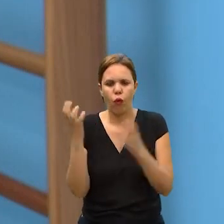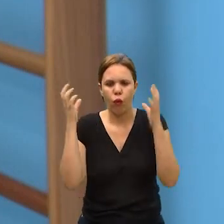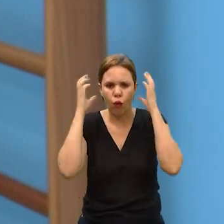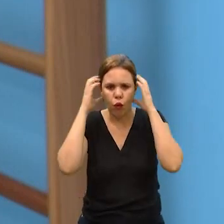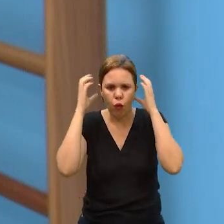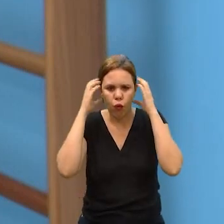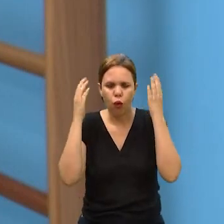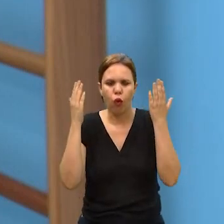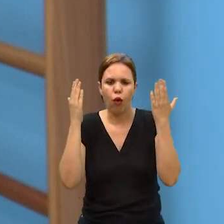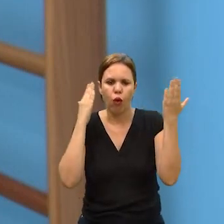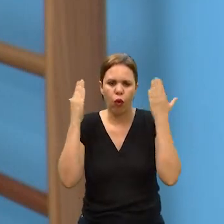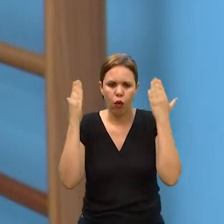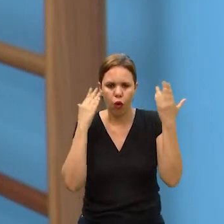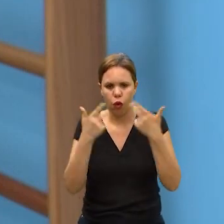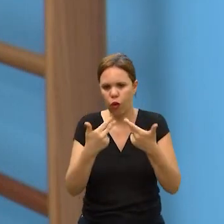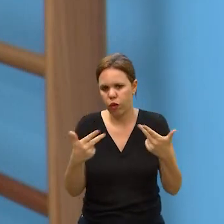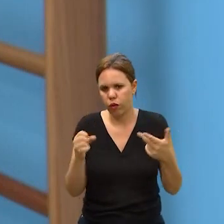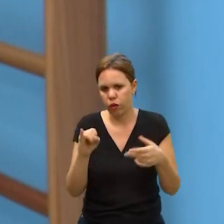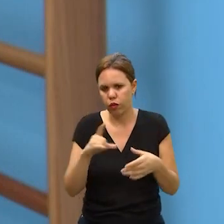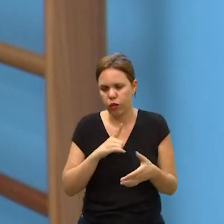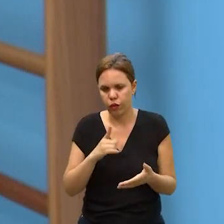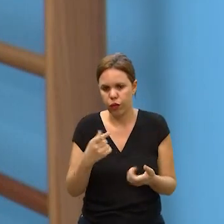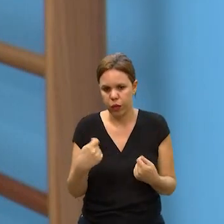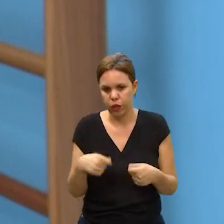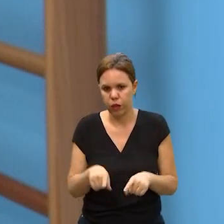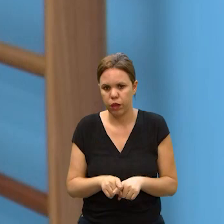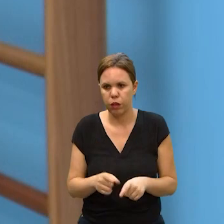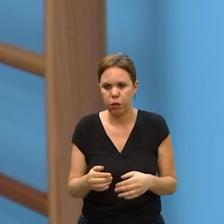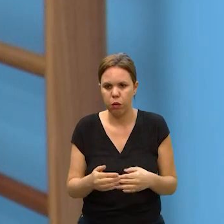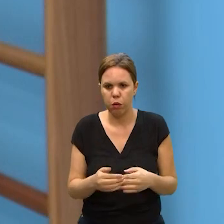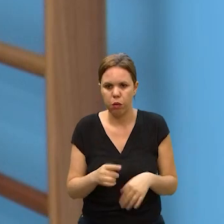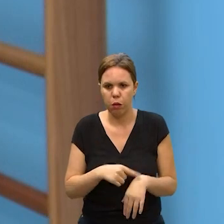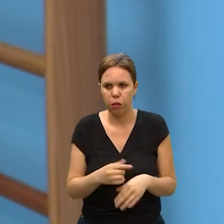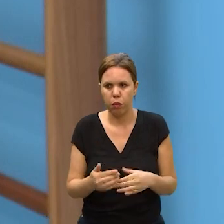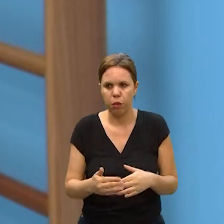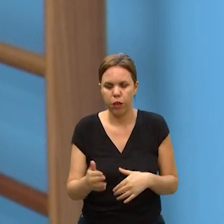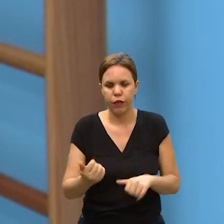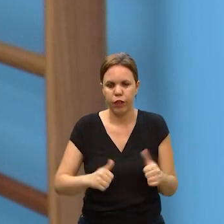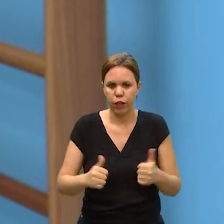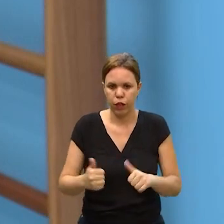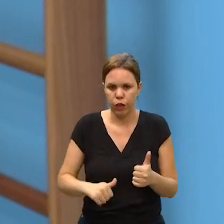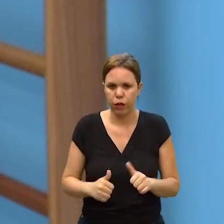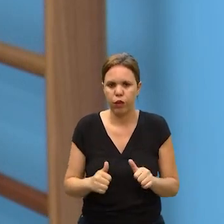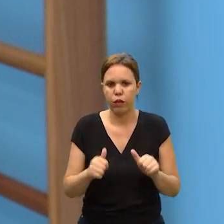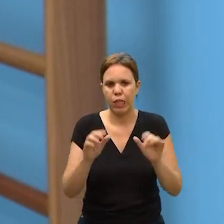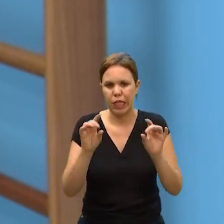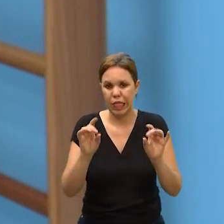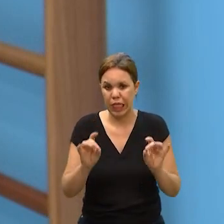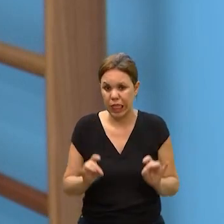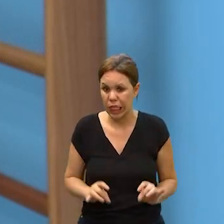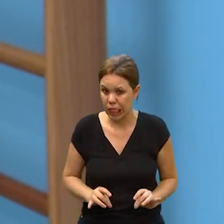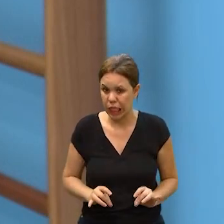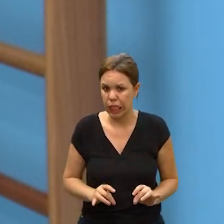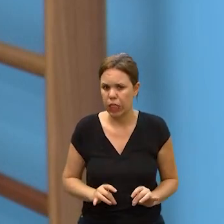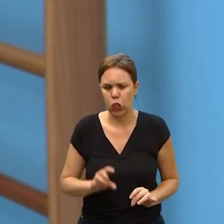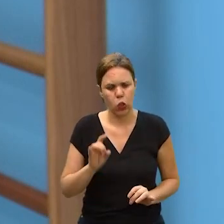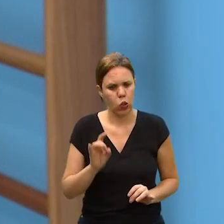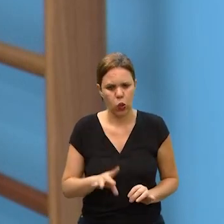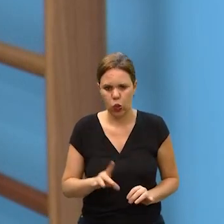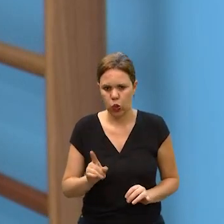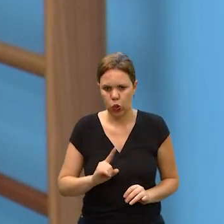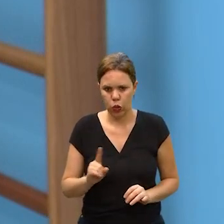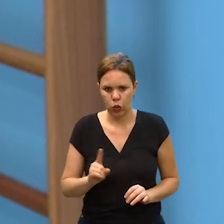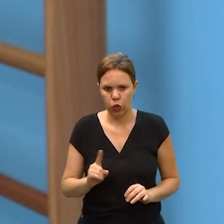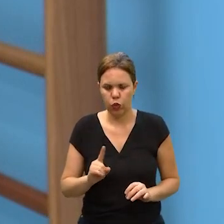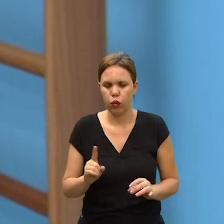terapia ocupacional, né, se tiver indicação. A partir desse momento nós fazemos uma avaliação que é muito minuciosa, né, uma avaliação que ela não